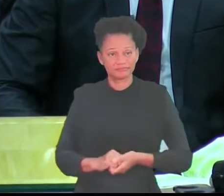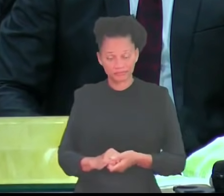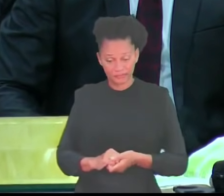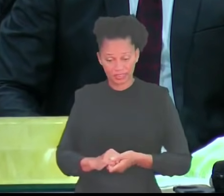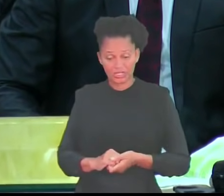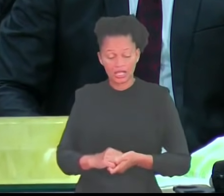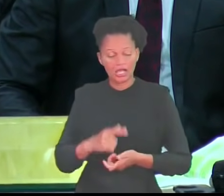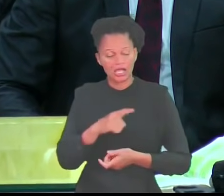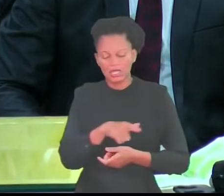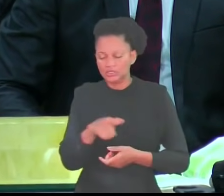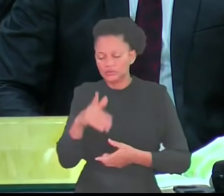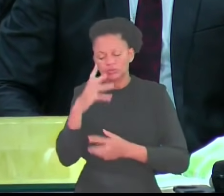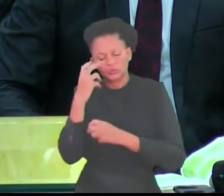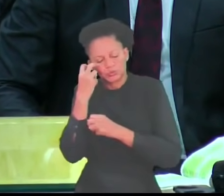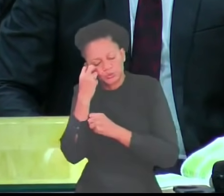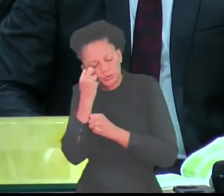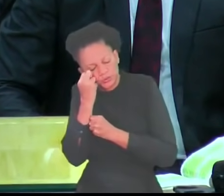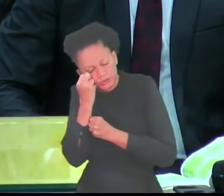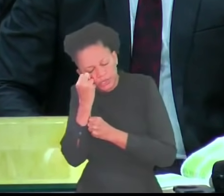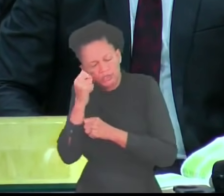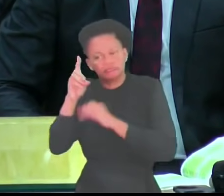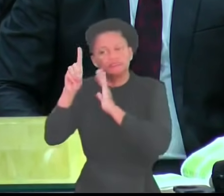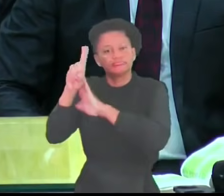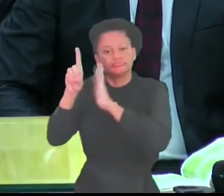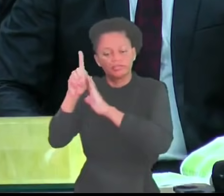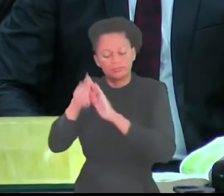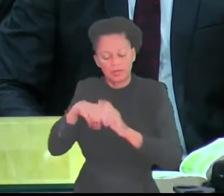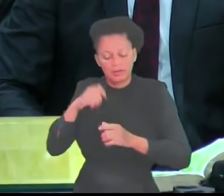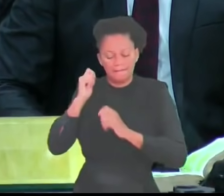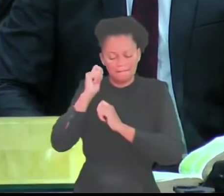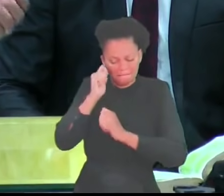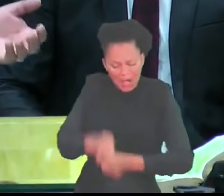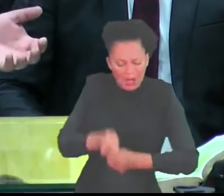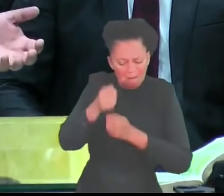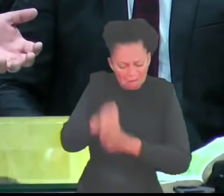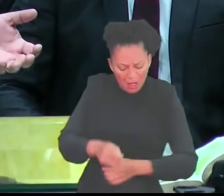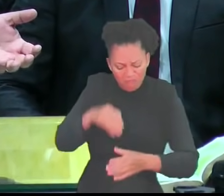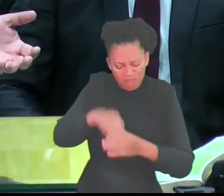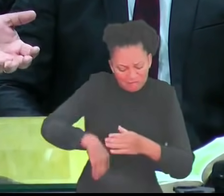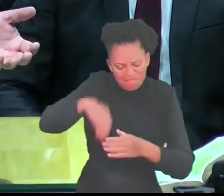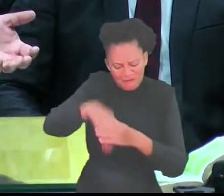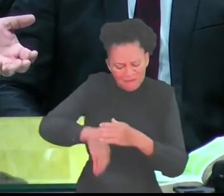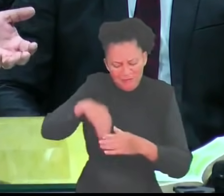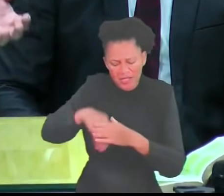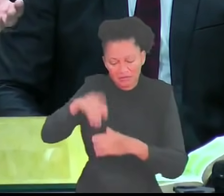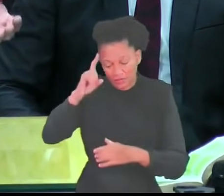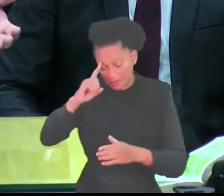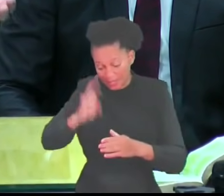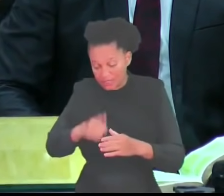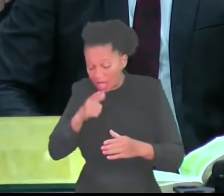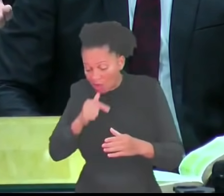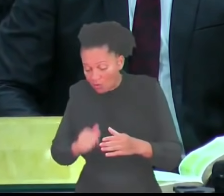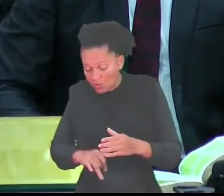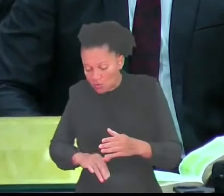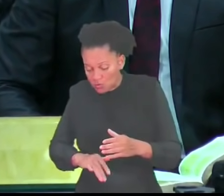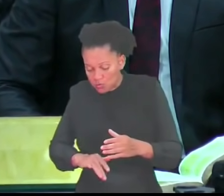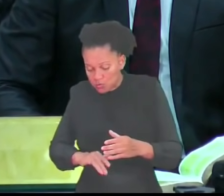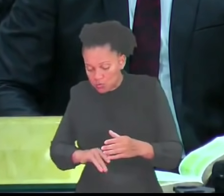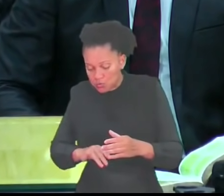Enquanto eles dormiam, o que era que Deus fazia? Depois que cavaram, enquanto eles dormiam, Deus estava mandando os lençóis freáticos